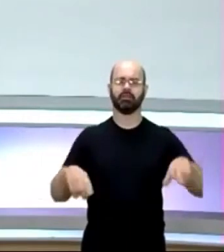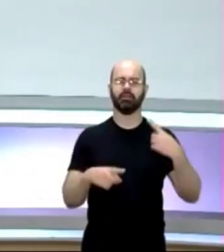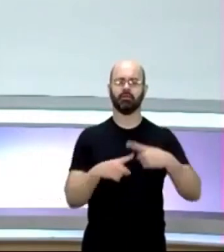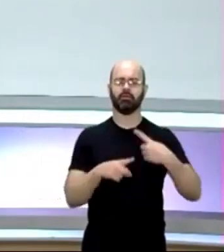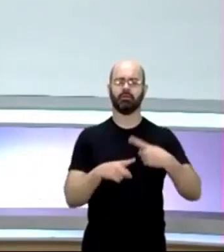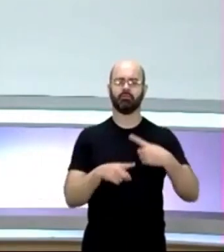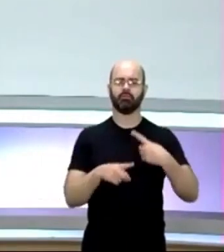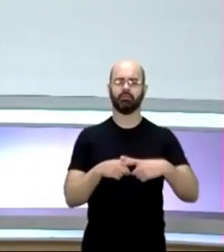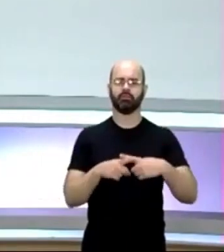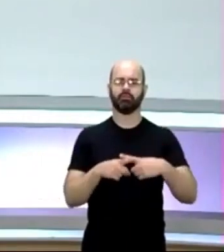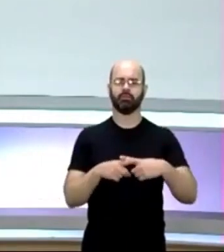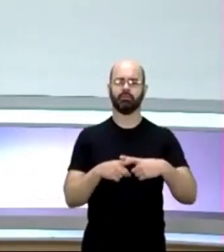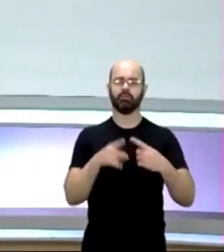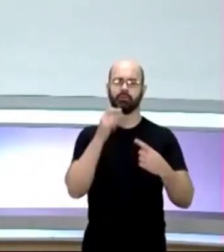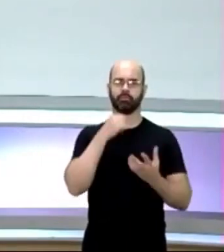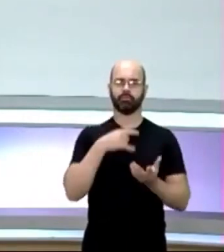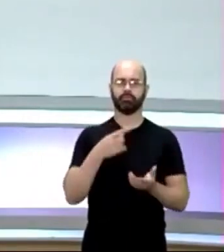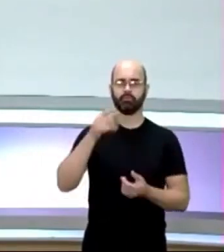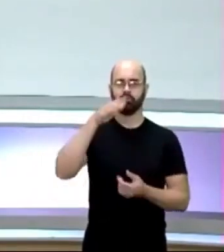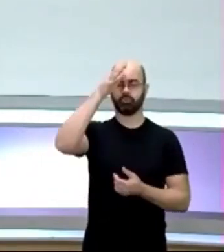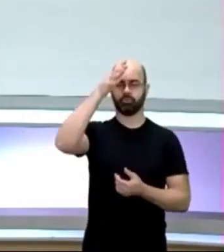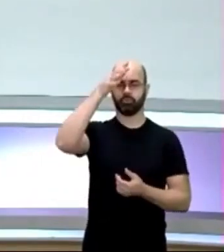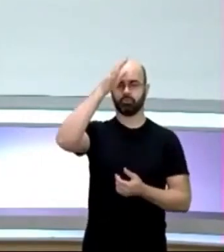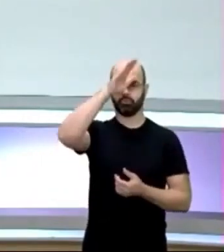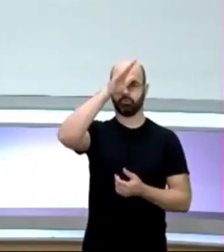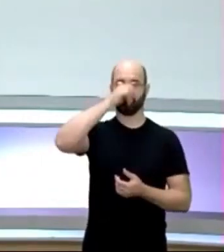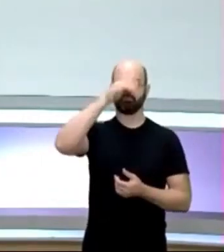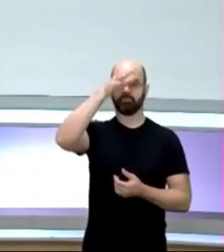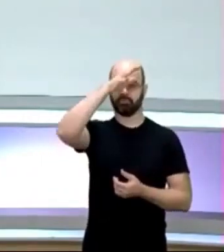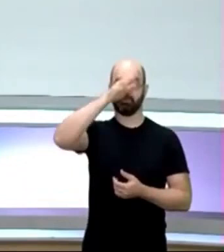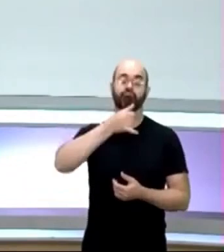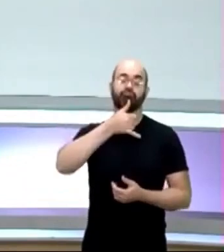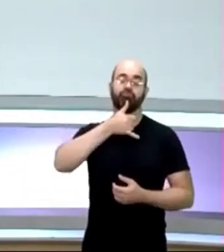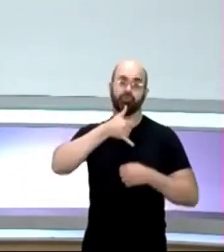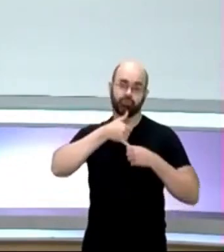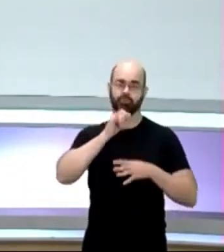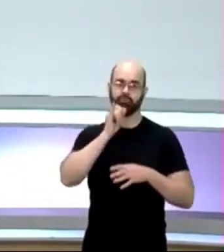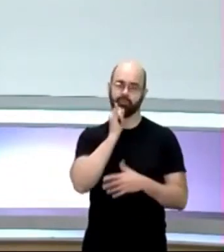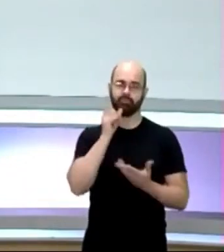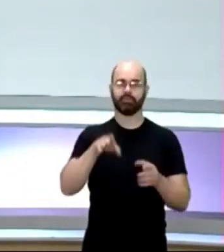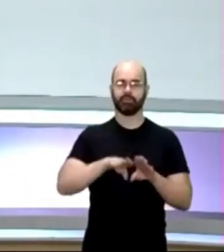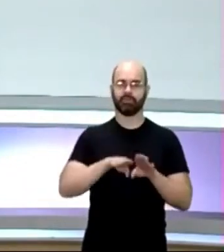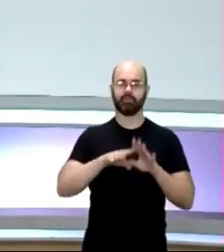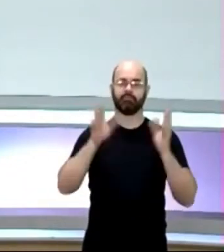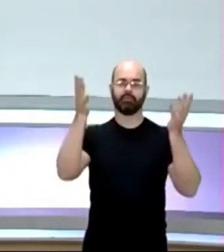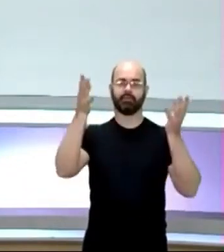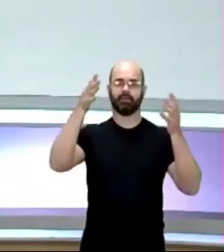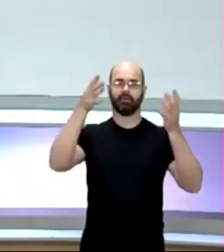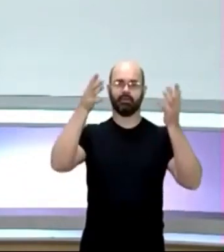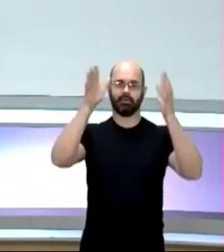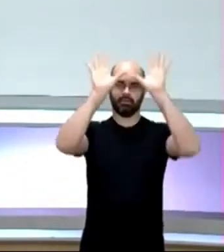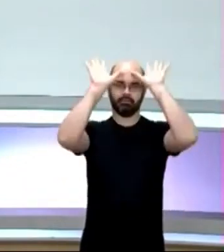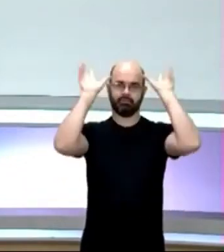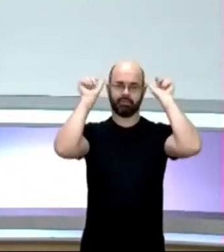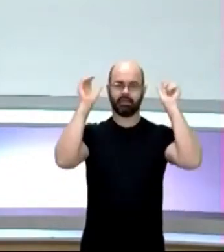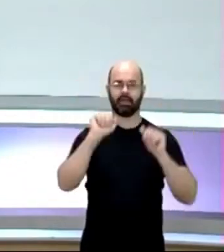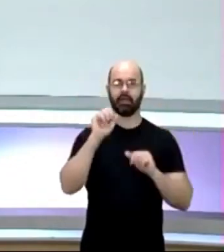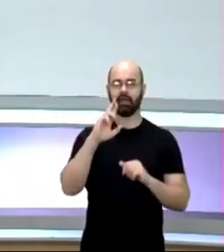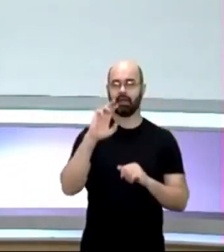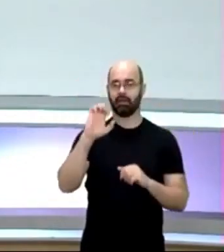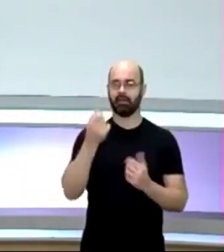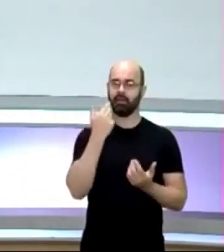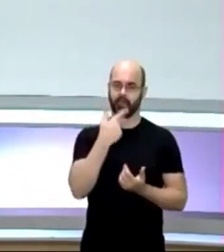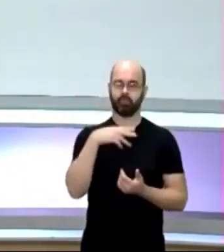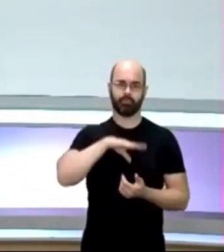língua portuguesa falada no Rio Grande do Sul e a língua portuguesa falada no Acre são ambas língua portuguesa, mas cada uma atende a